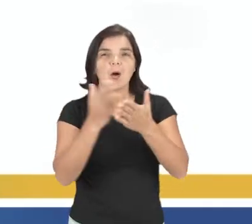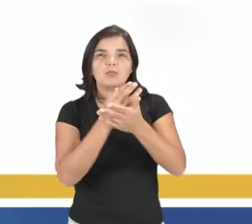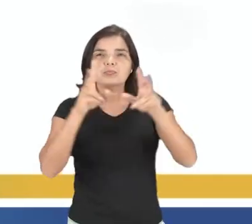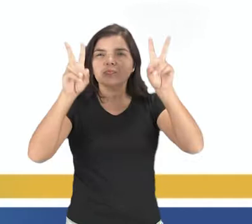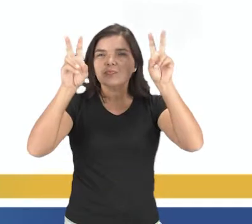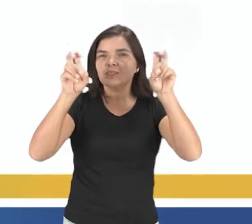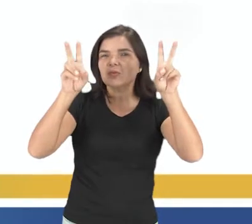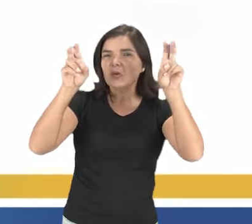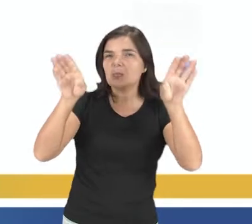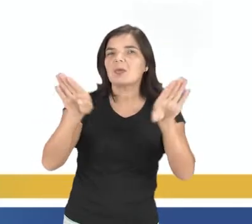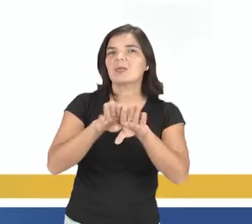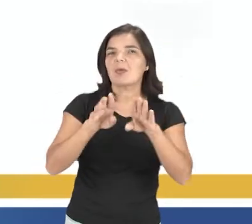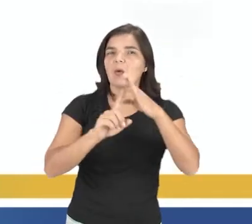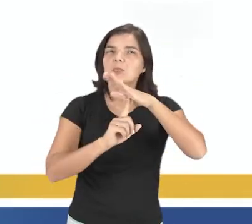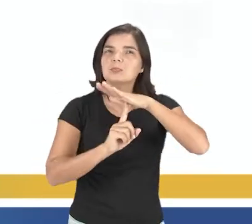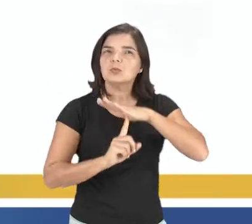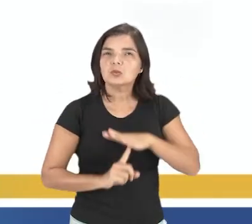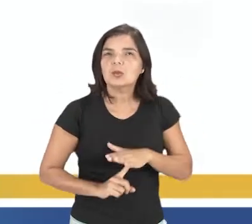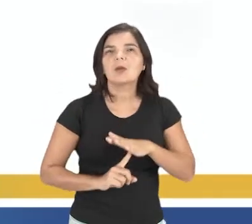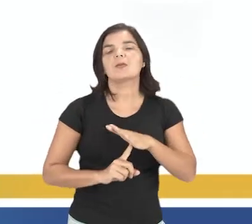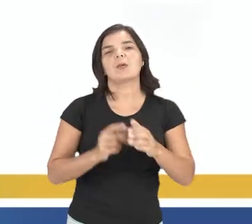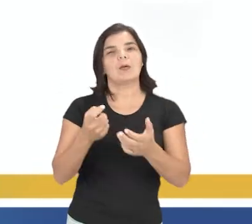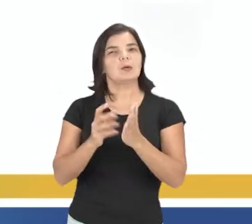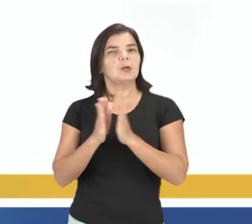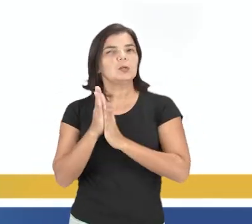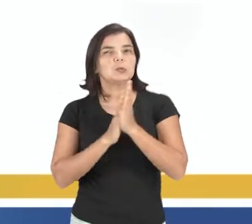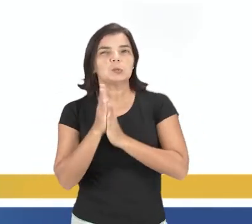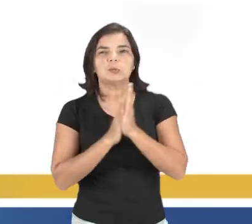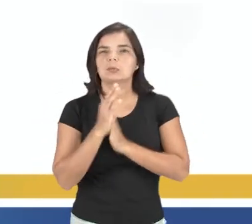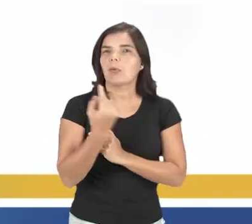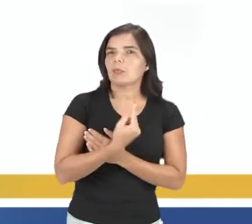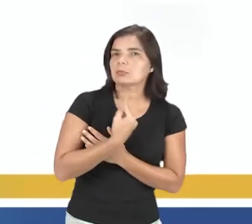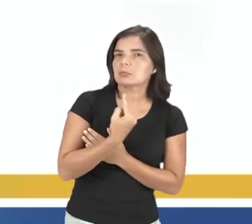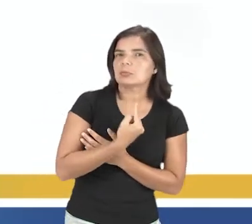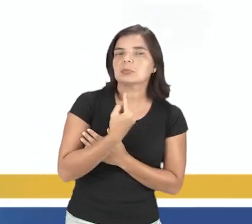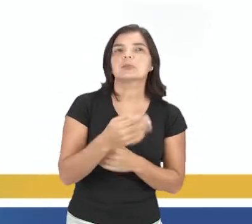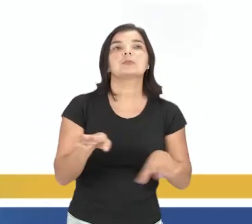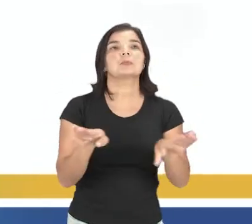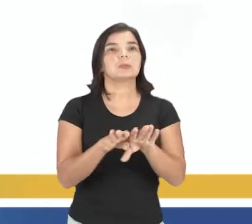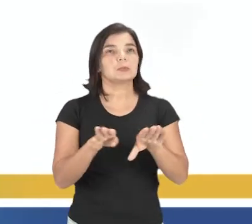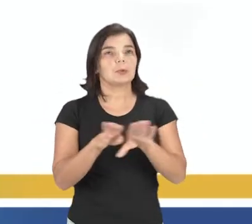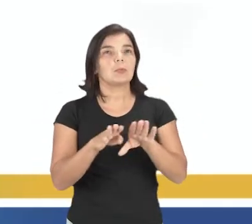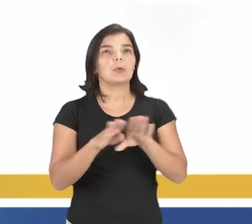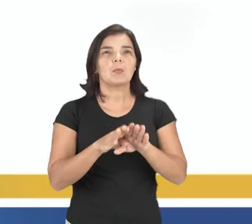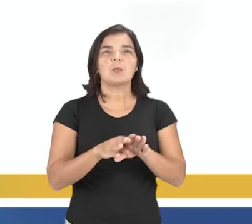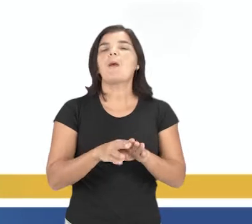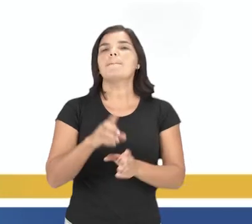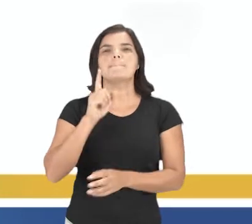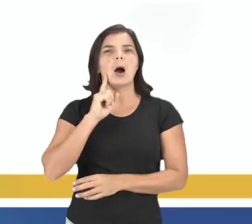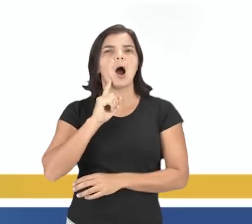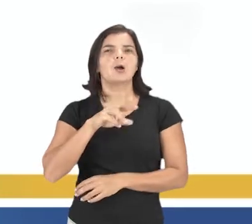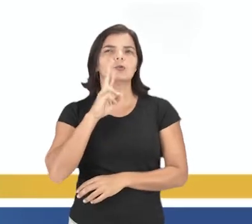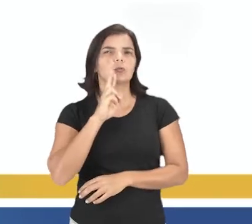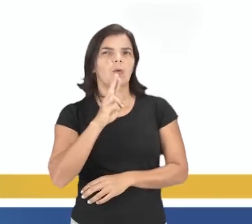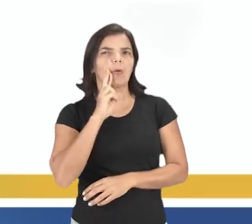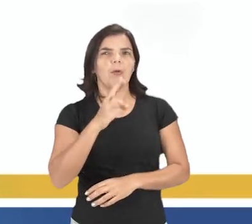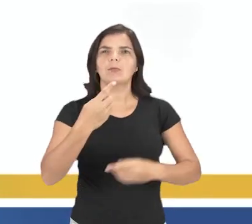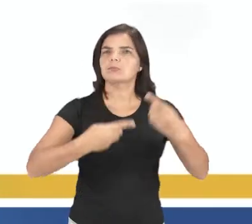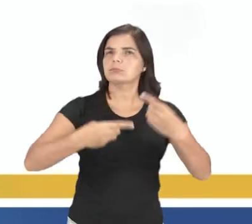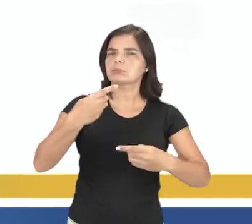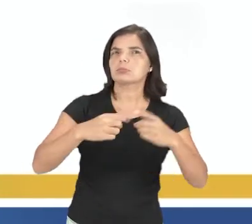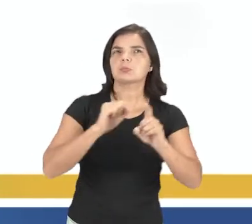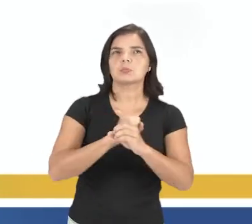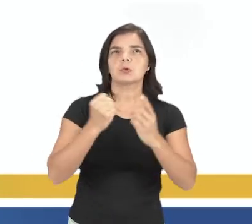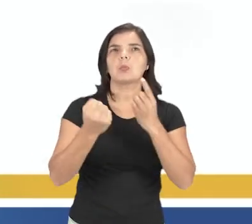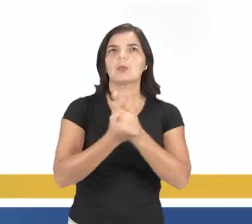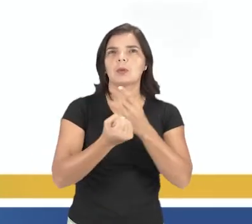temas existenciais ali, a depressão, o estresse, a solidão, tá? Vamos ter ali uma literatura mais de denúncia social e política. Vamos